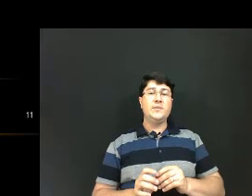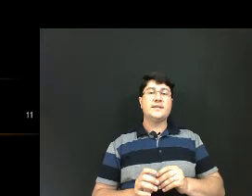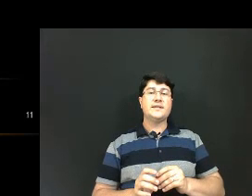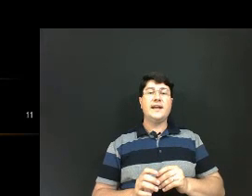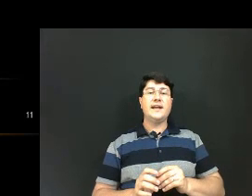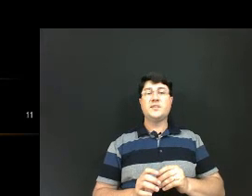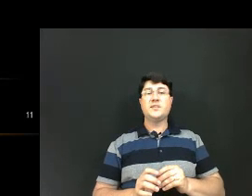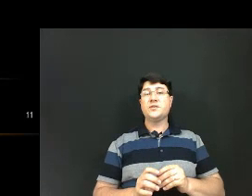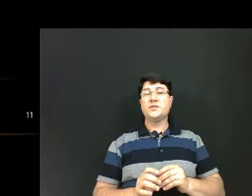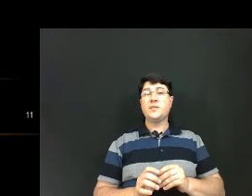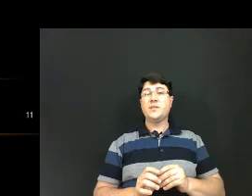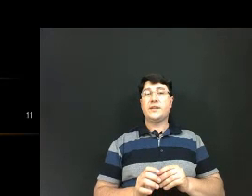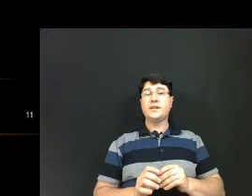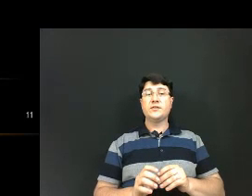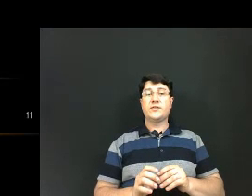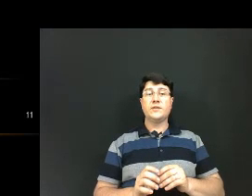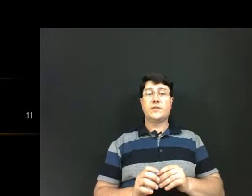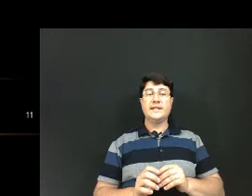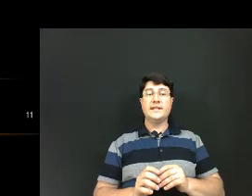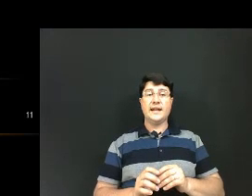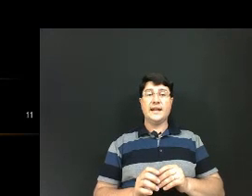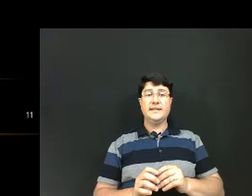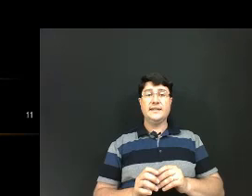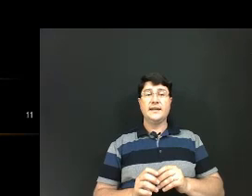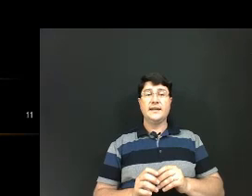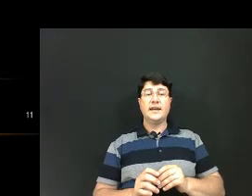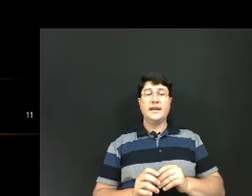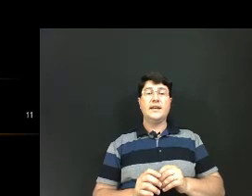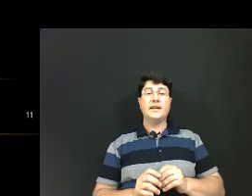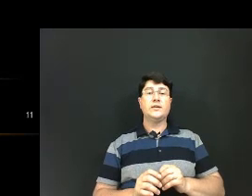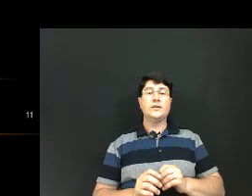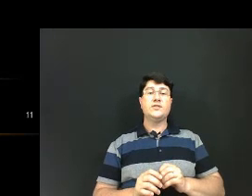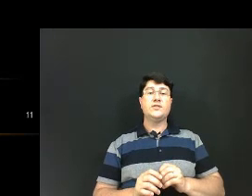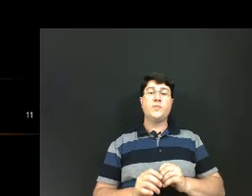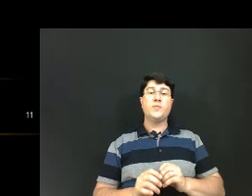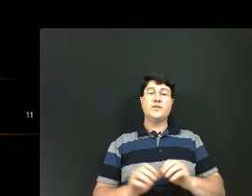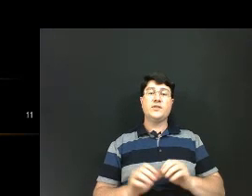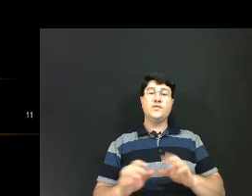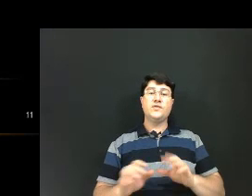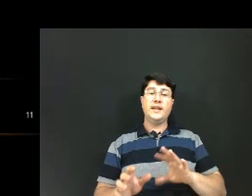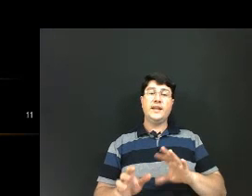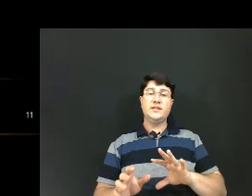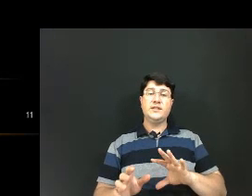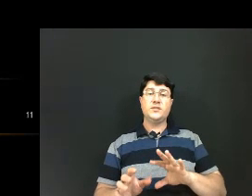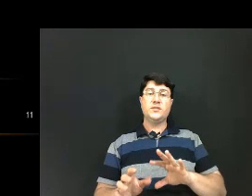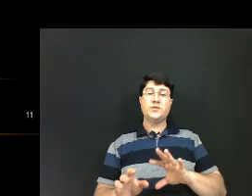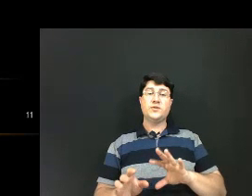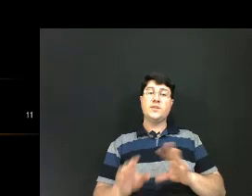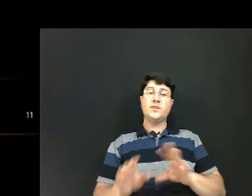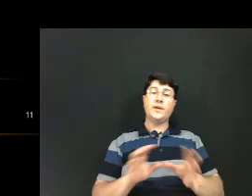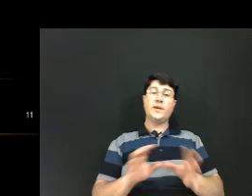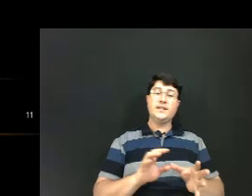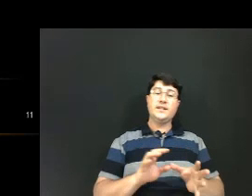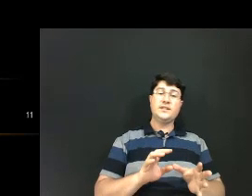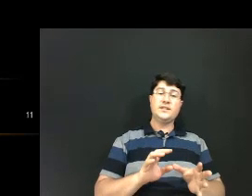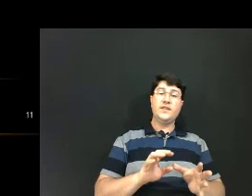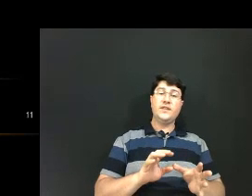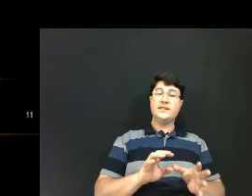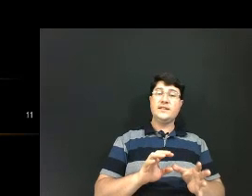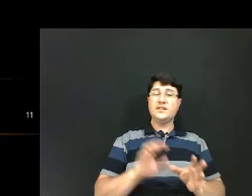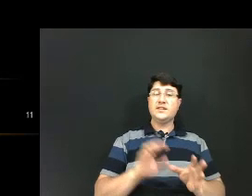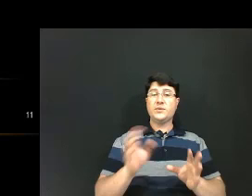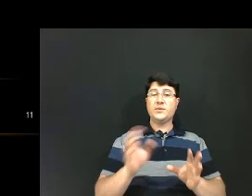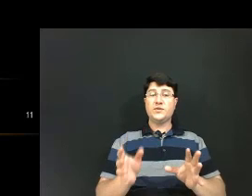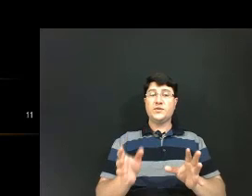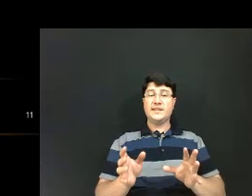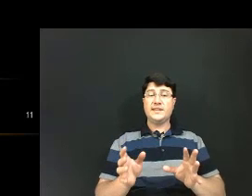Na Libras, as expressões temporais não são localizadas e a natureza do espaço é diferente em expressões temporais,